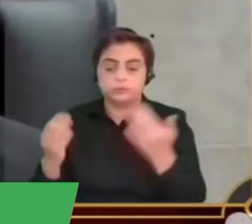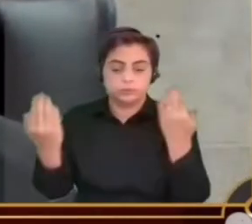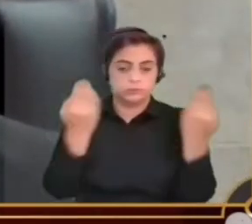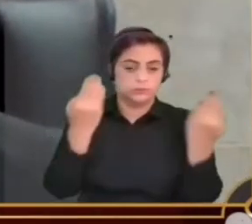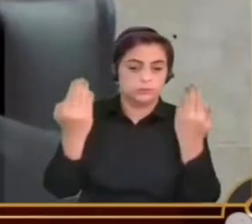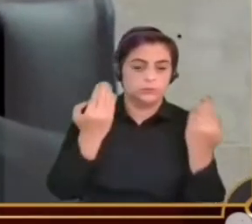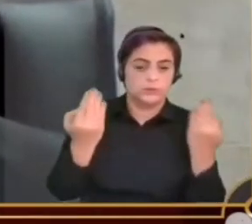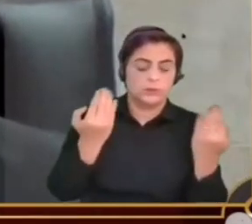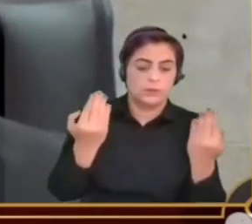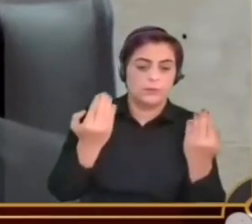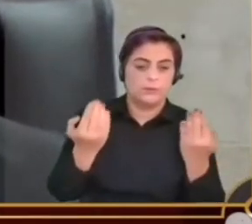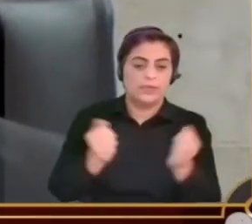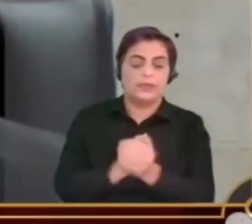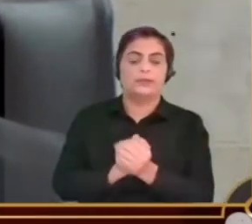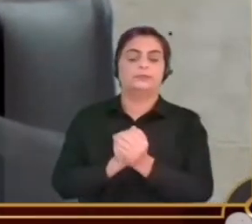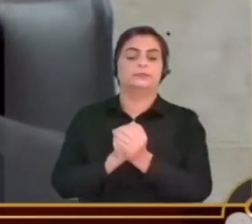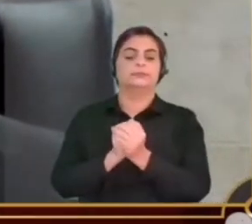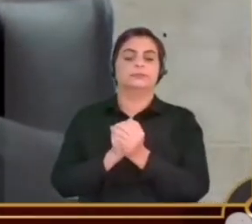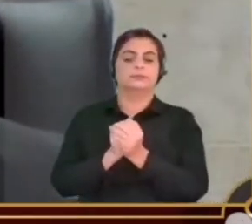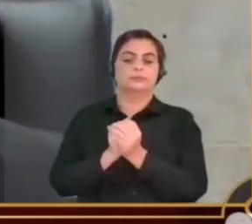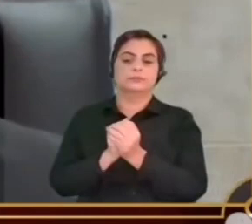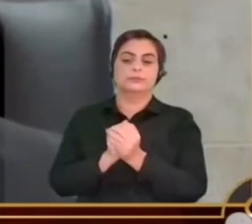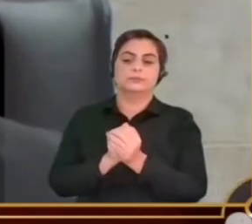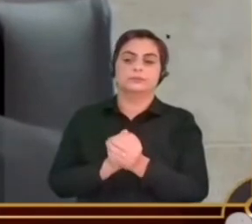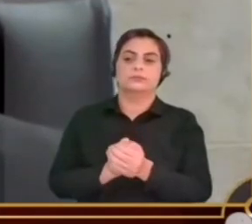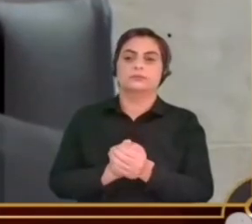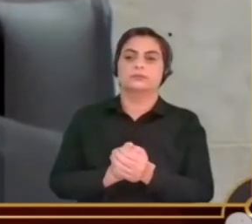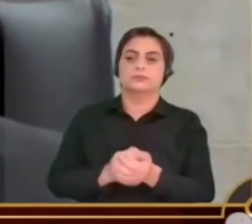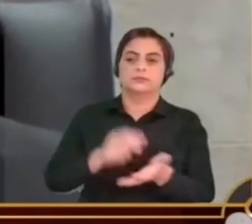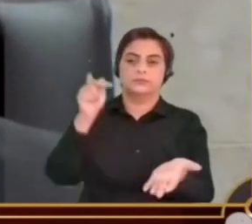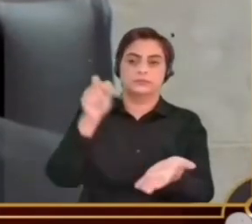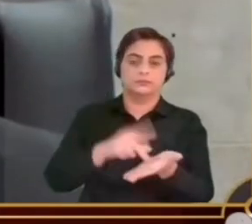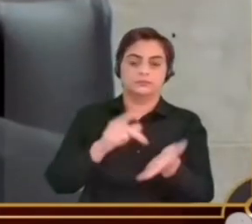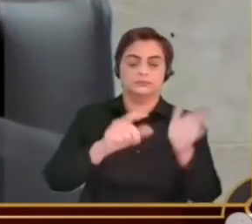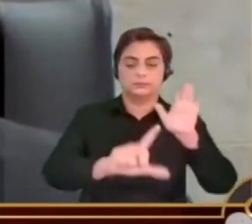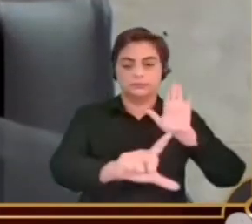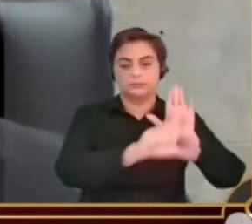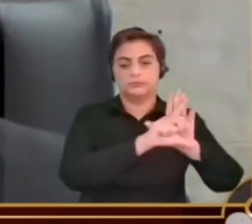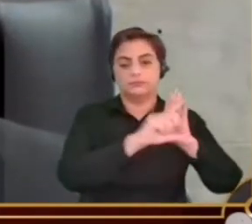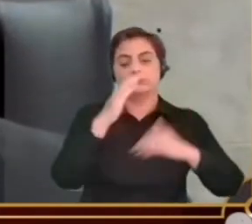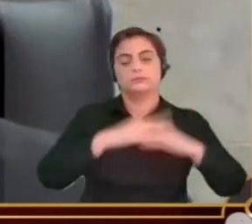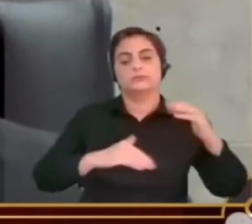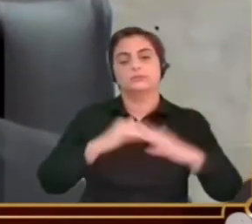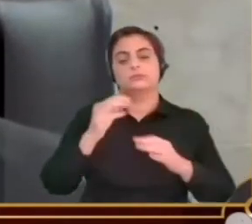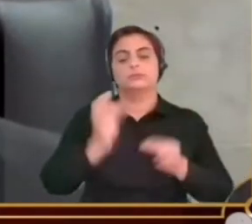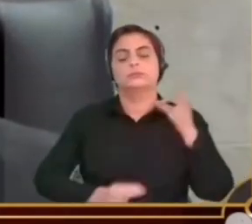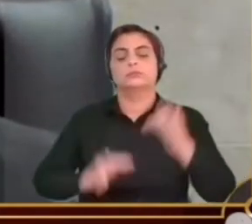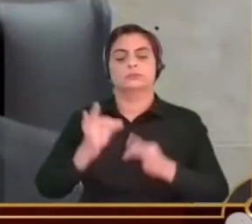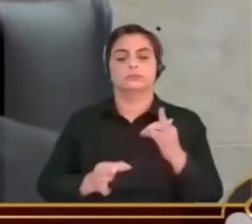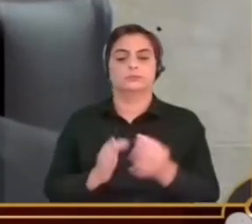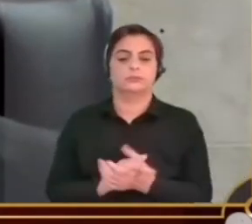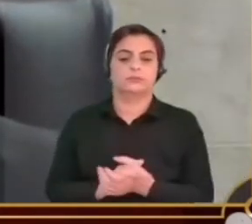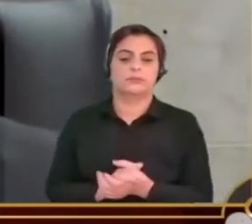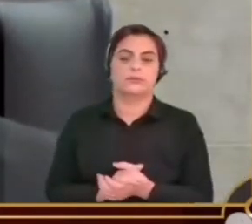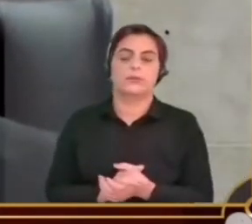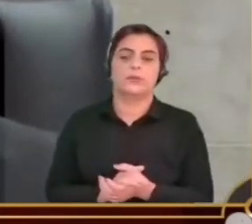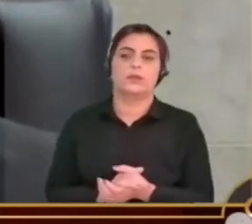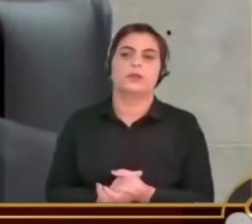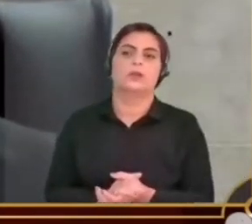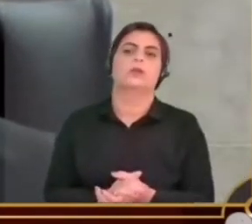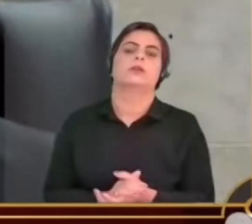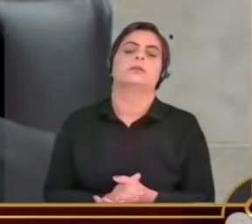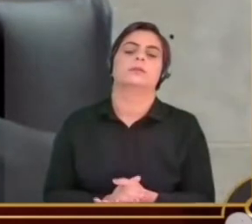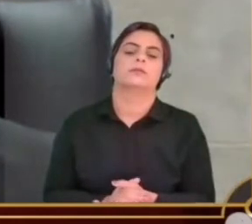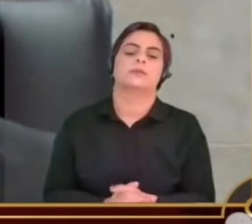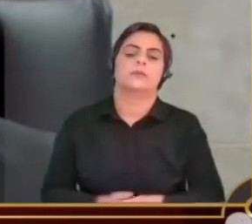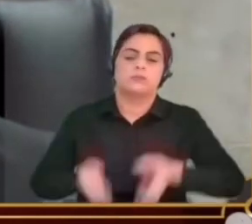eleitoral haverá extremo Rigor em relação aos disparos embaça contendo desinformação tem como em relação